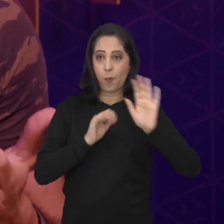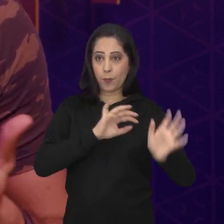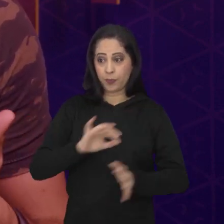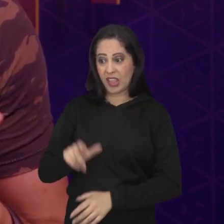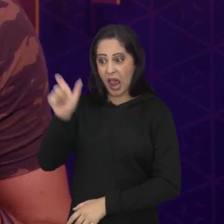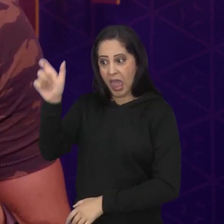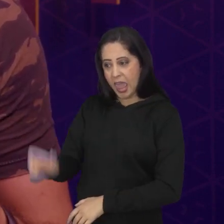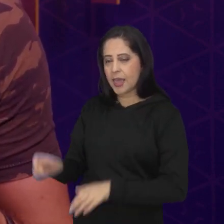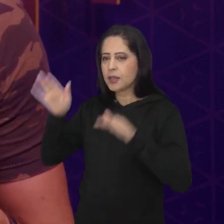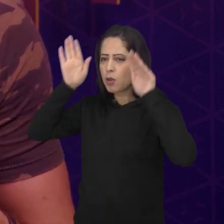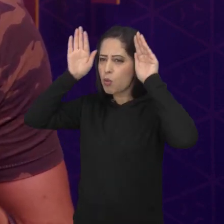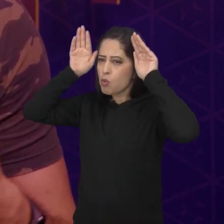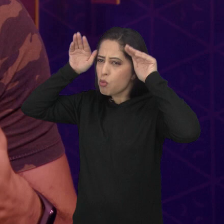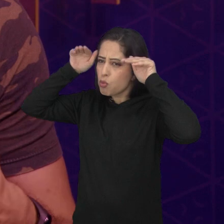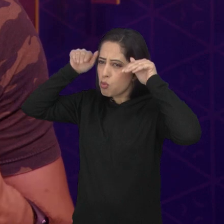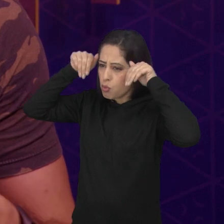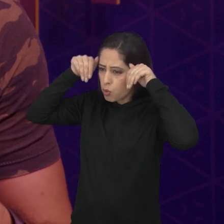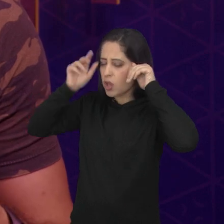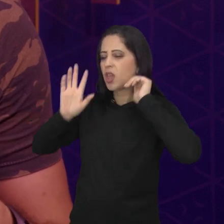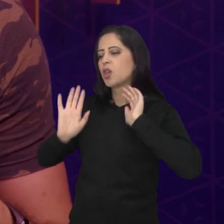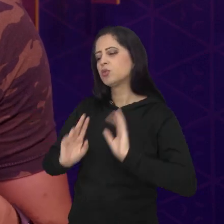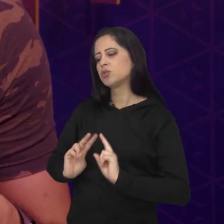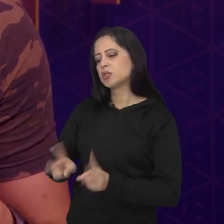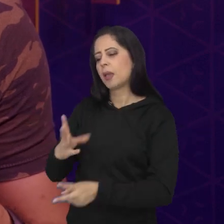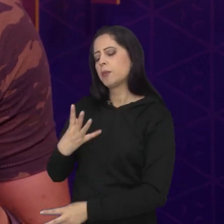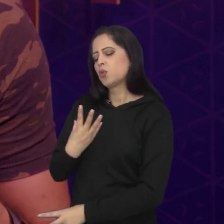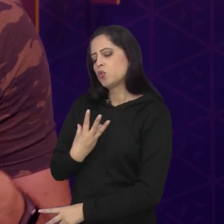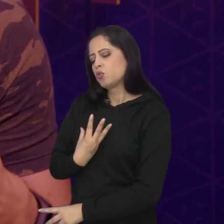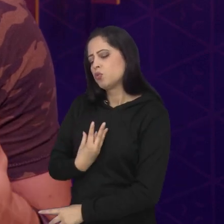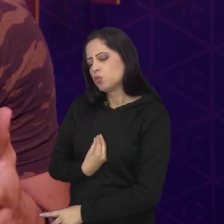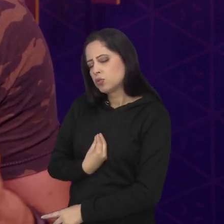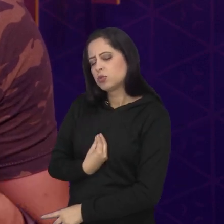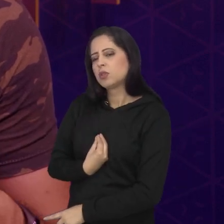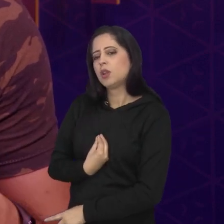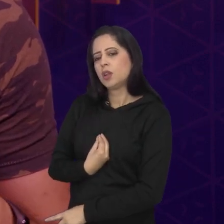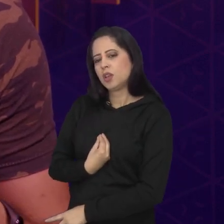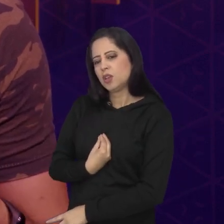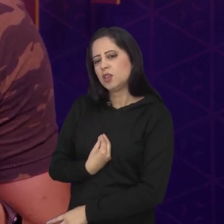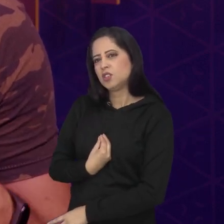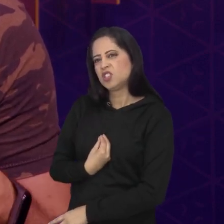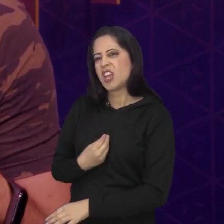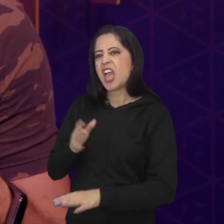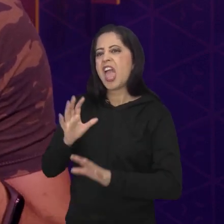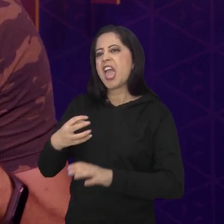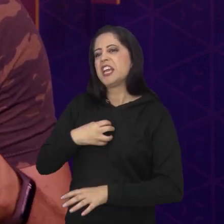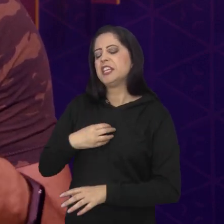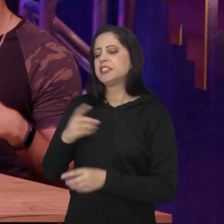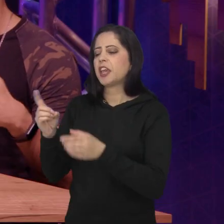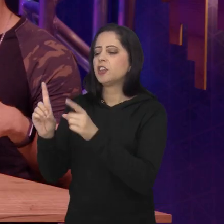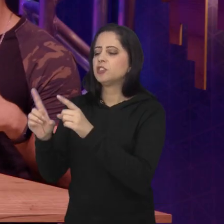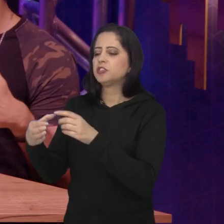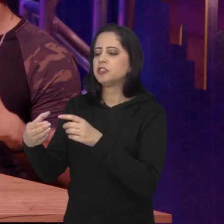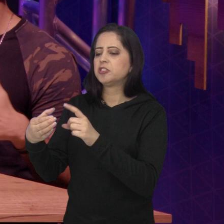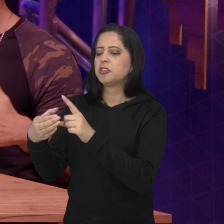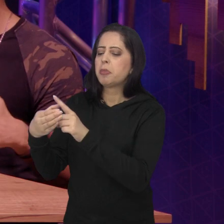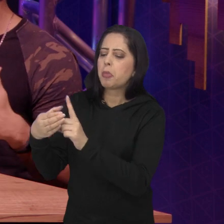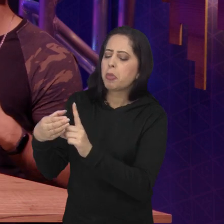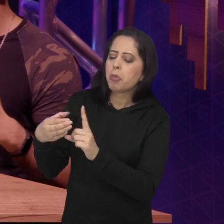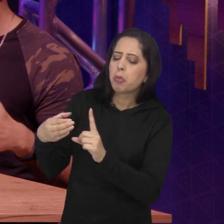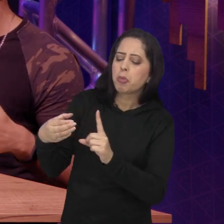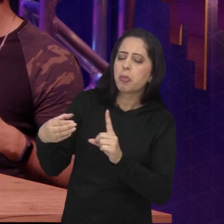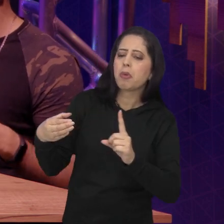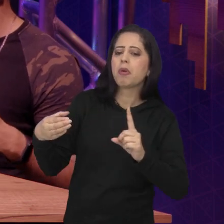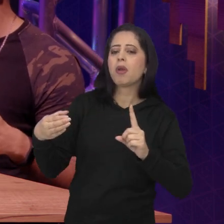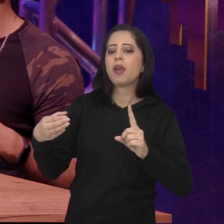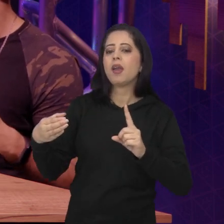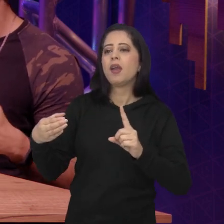se a gente for ver no Ió, muitas vezes ele também tá frustrado, ele se sente um pouco